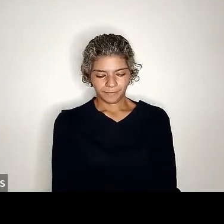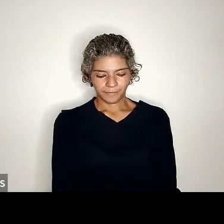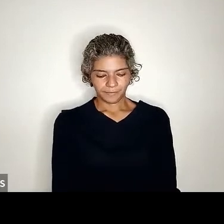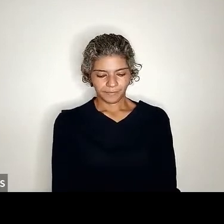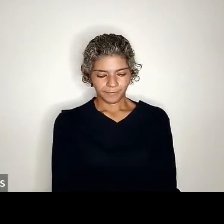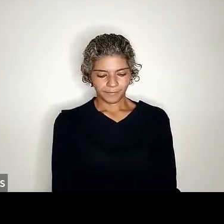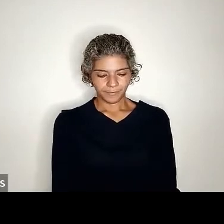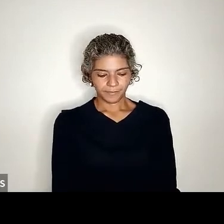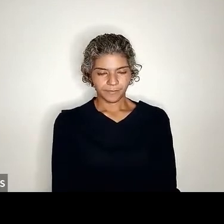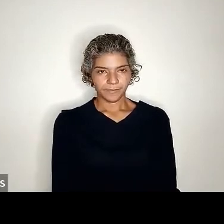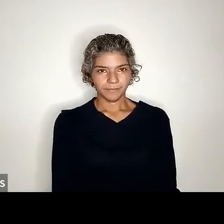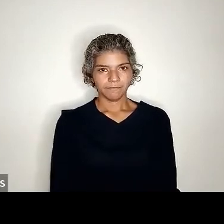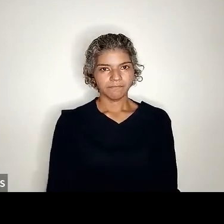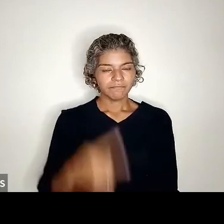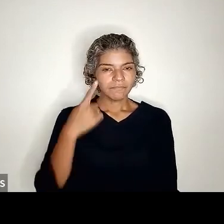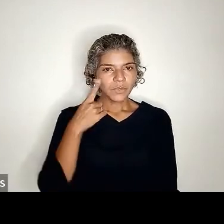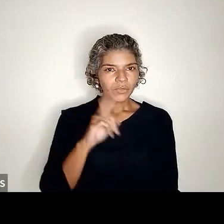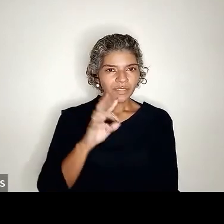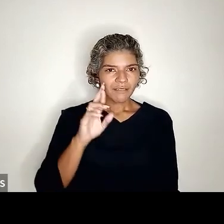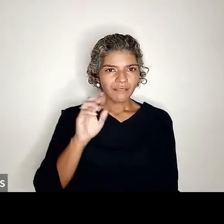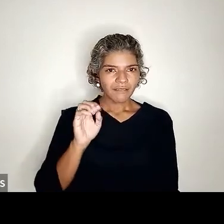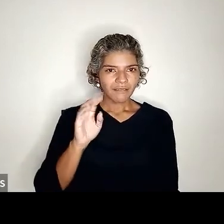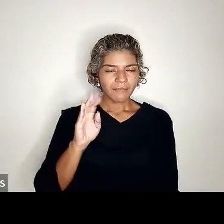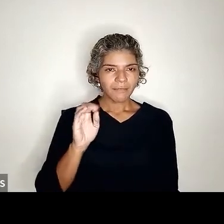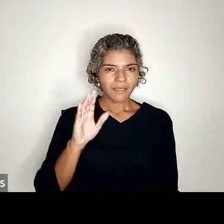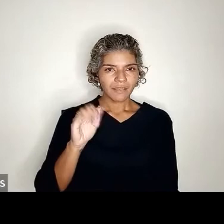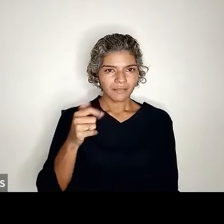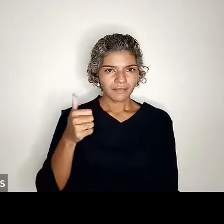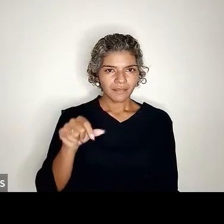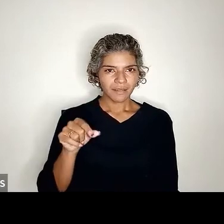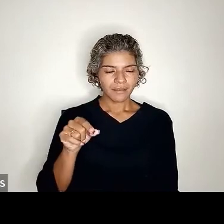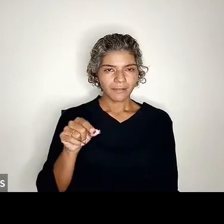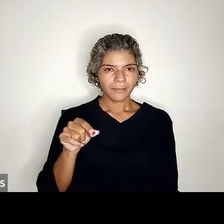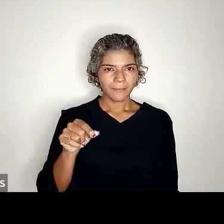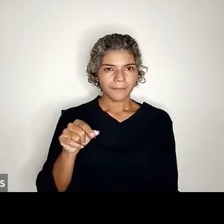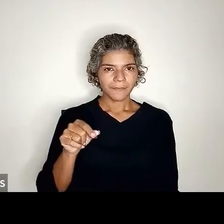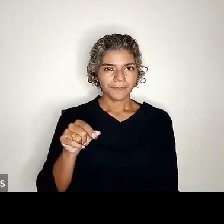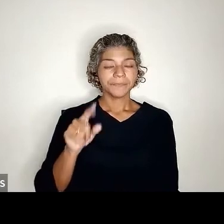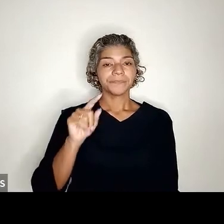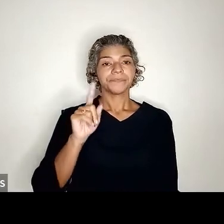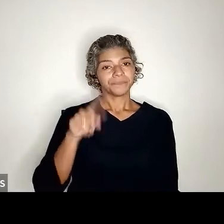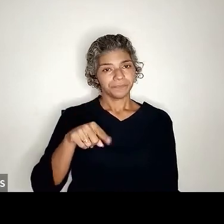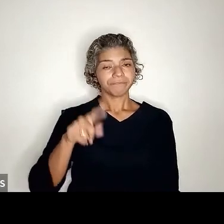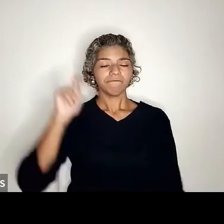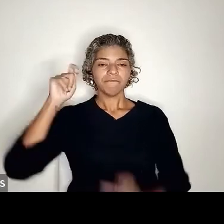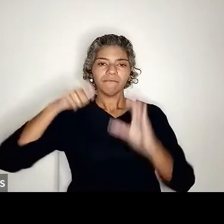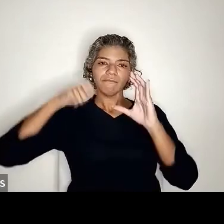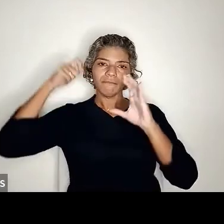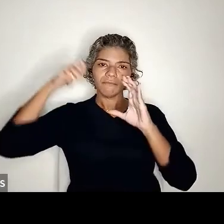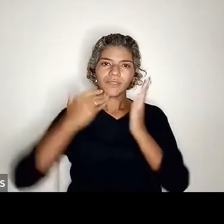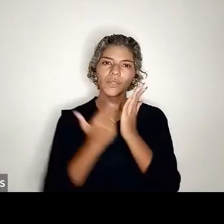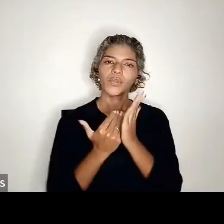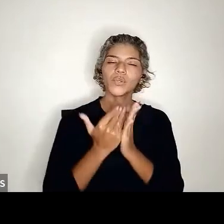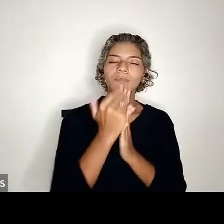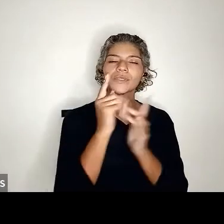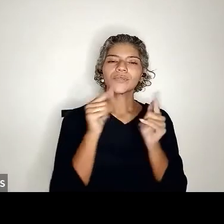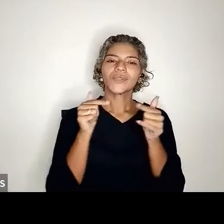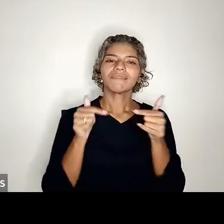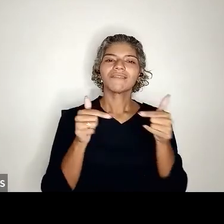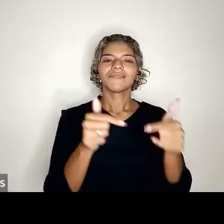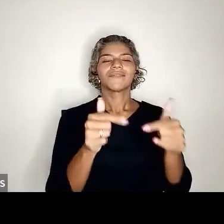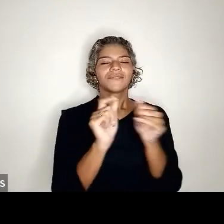Eu não sei se Rebeca Goto é atriz, começou a atuar aos 13 anos de idade, em